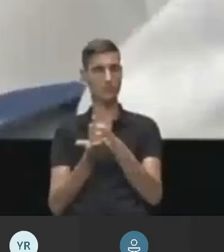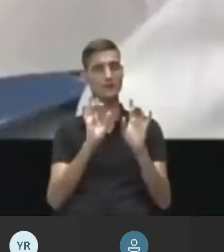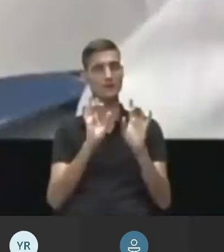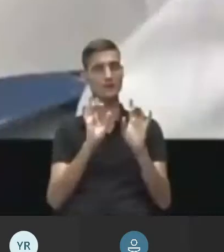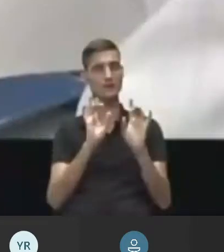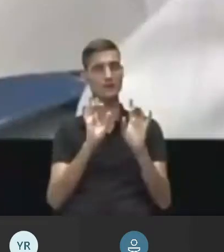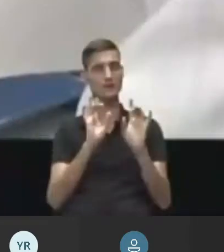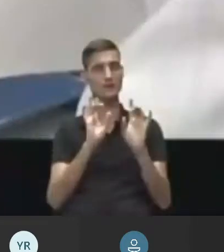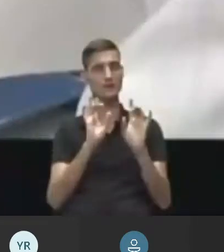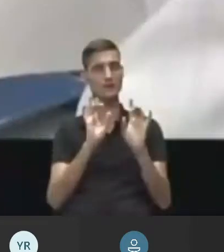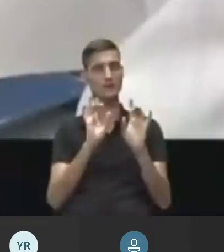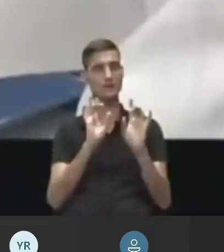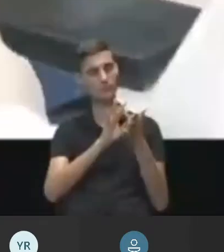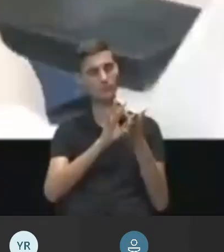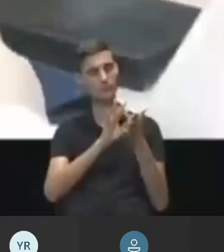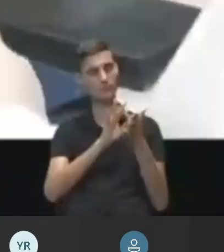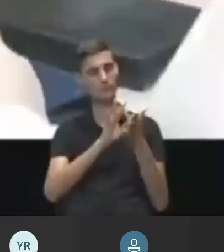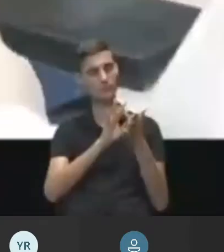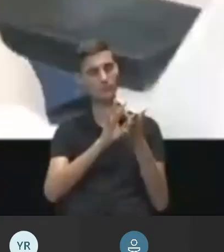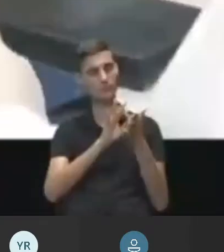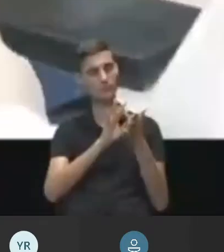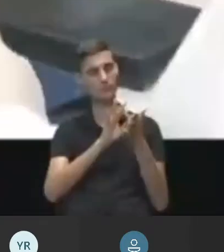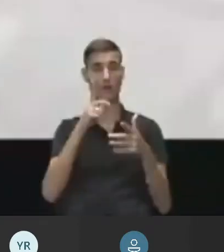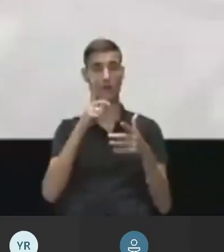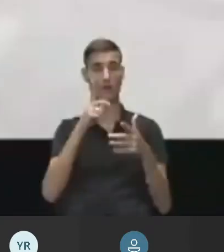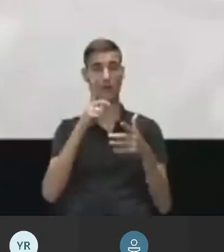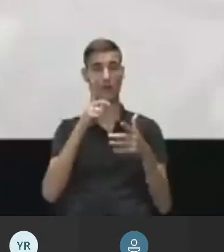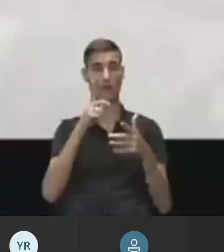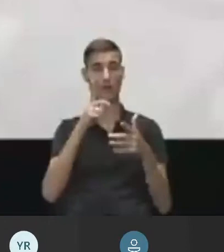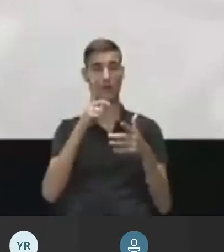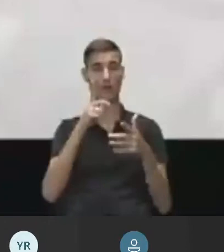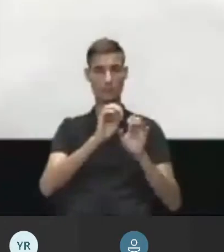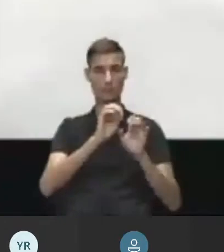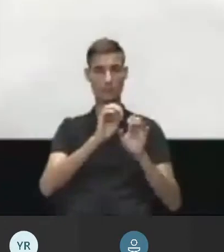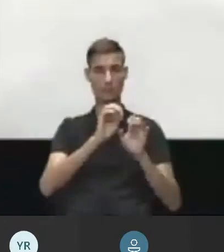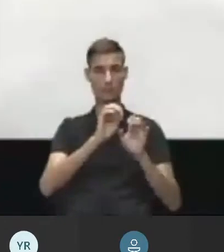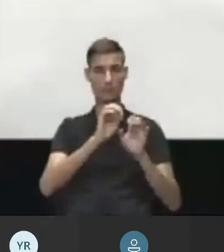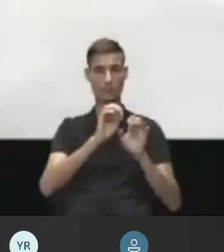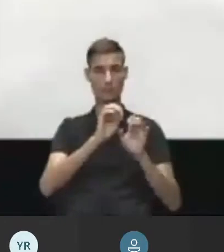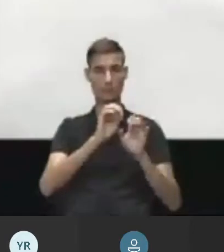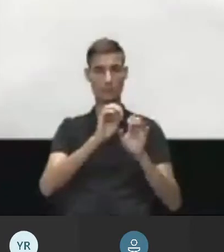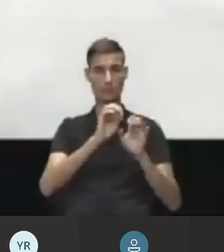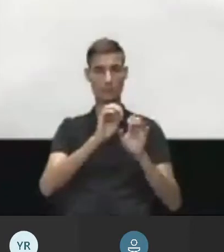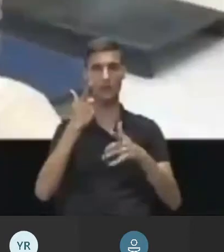confundir. Esse aí é o fenol que ela está fazendo, a substância com o fenol.